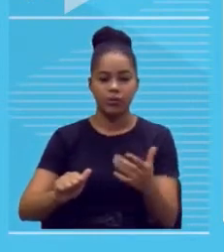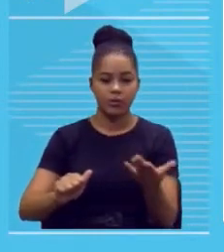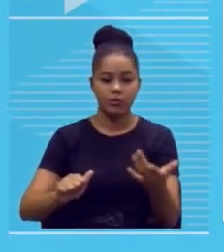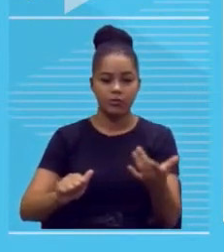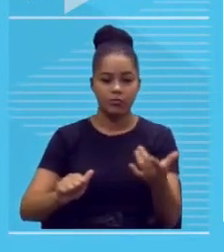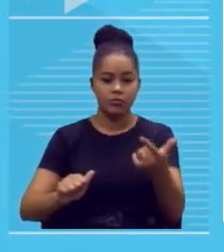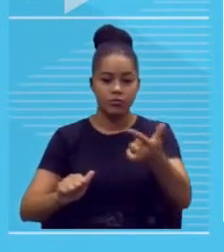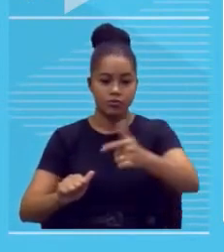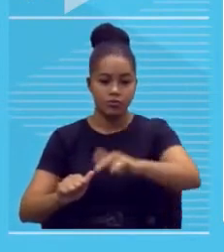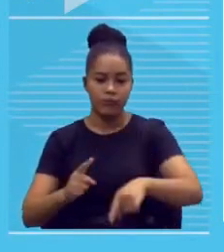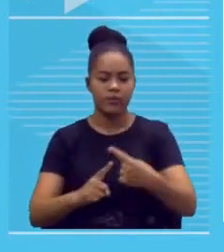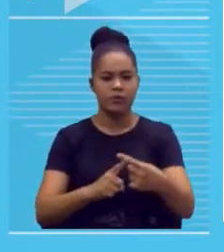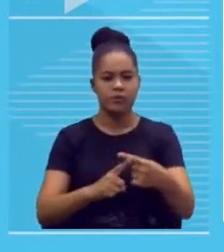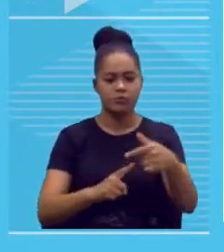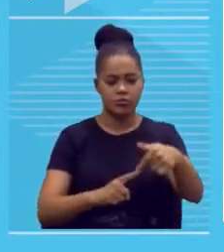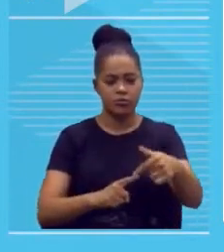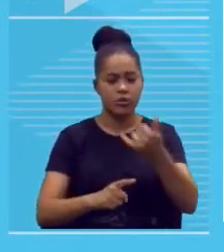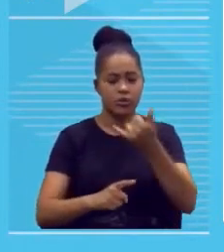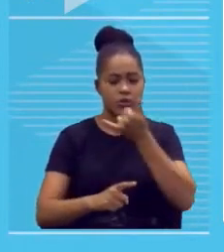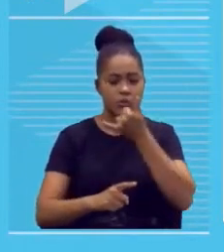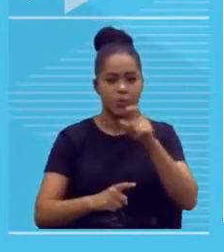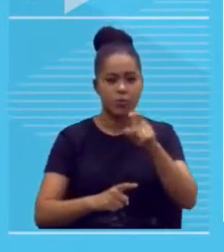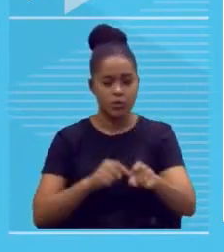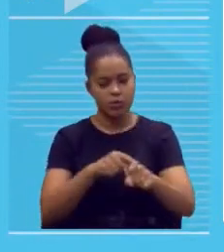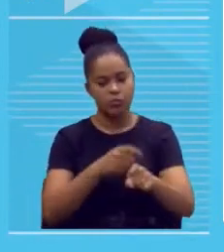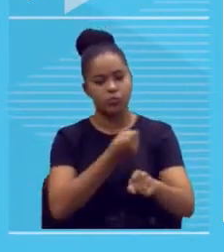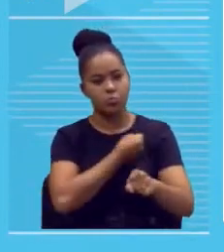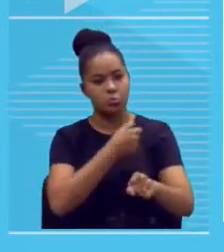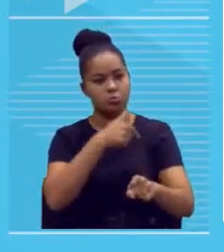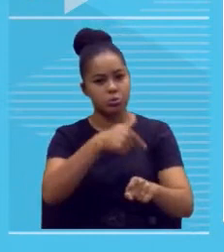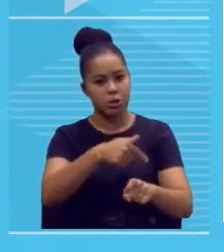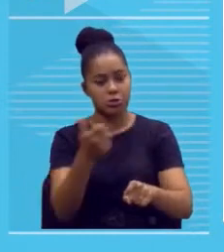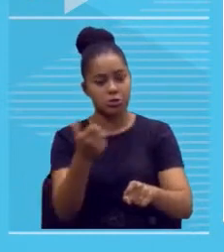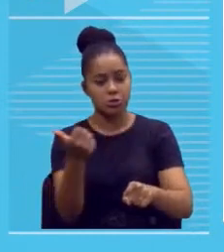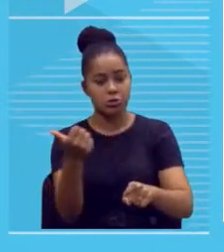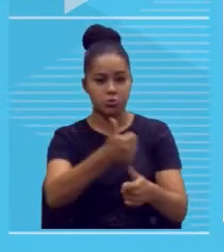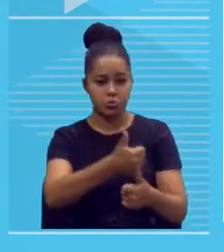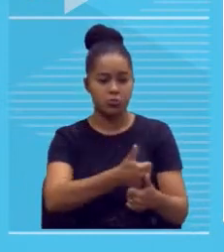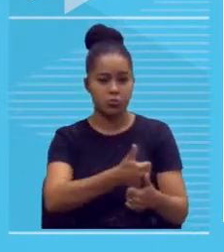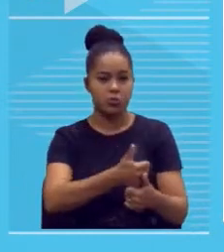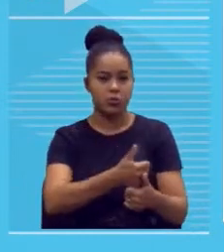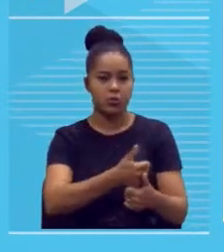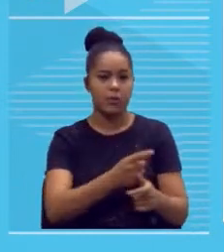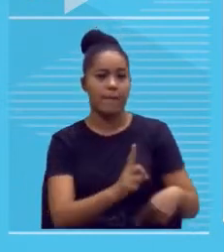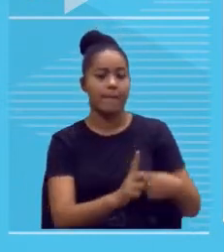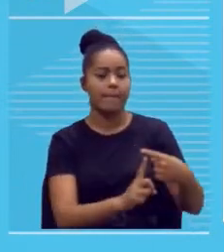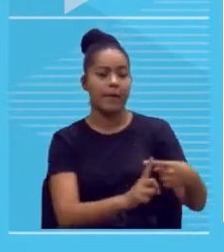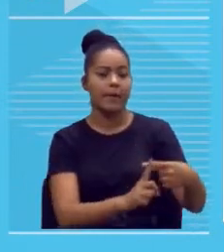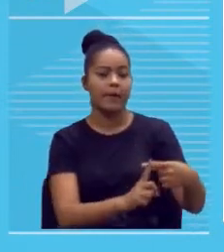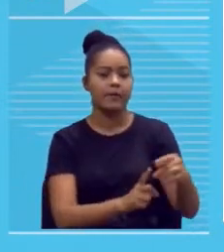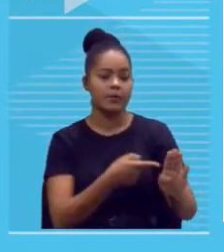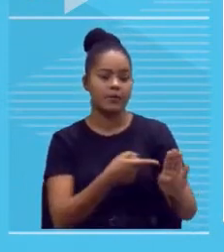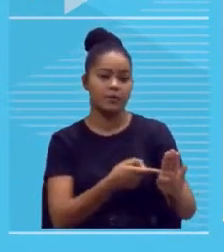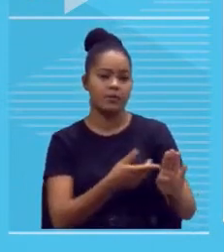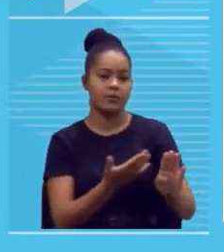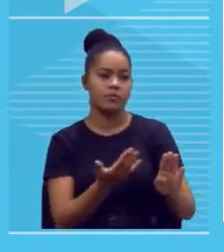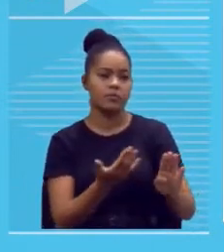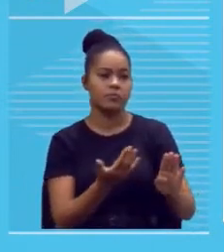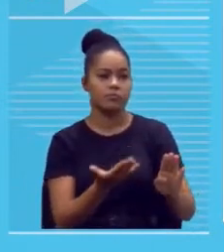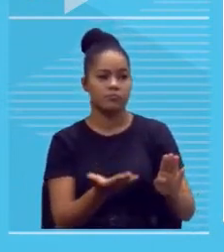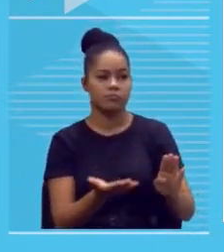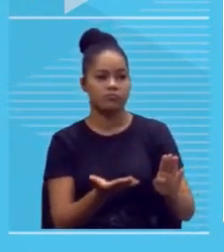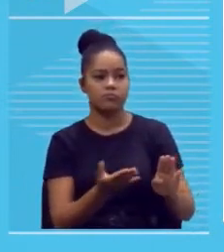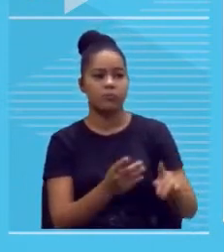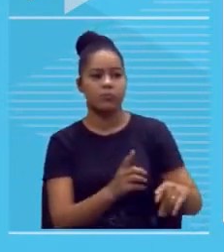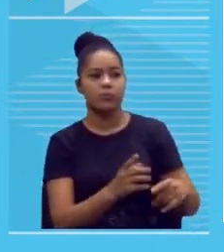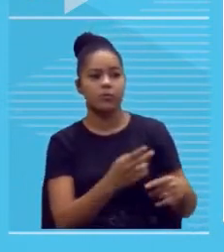é 7, mais o valor do B, que é igual ao Y, que é 1.